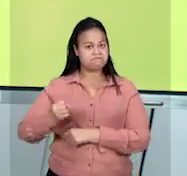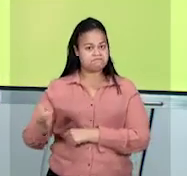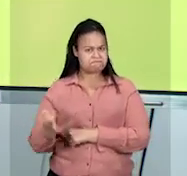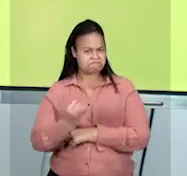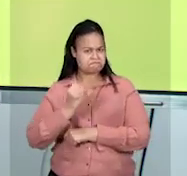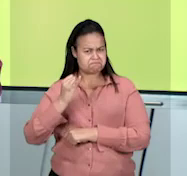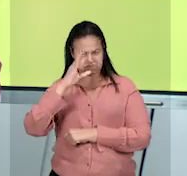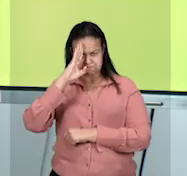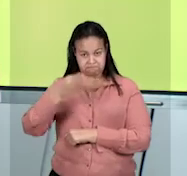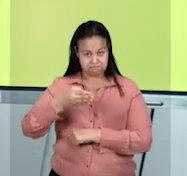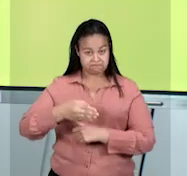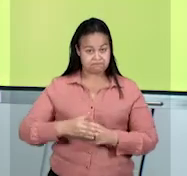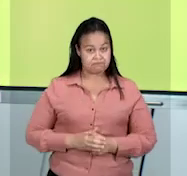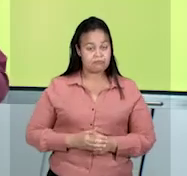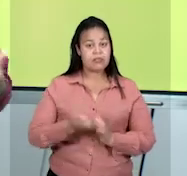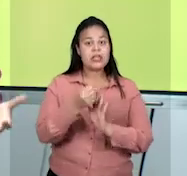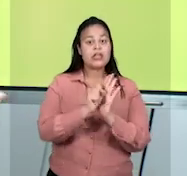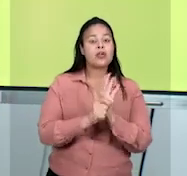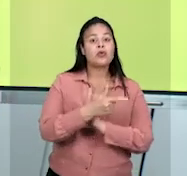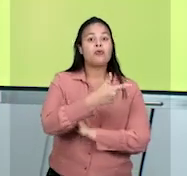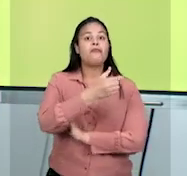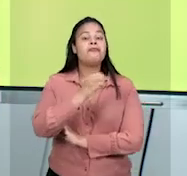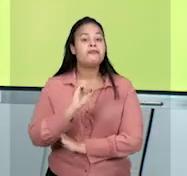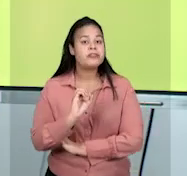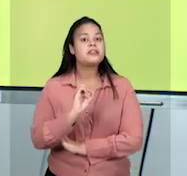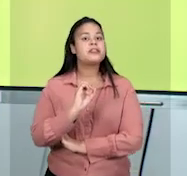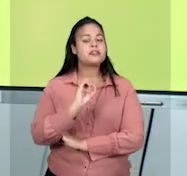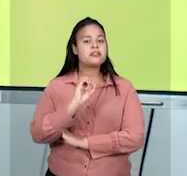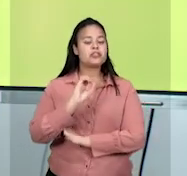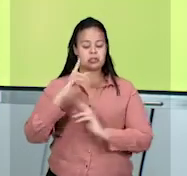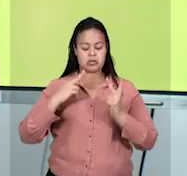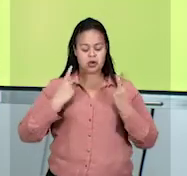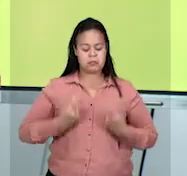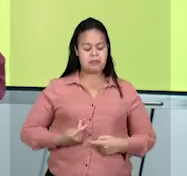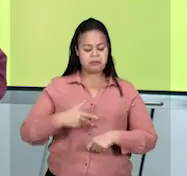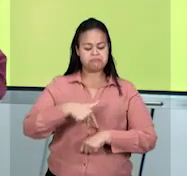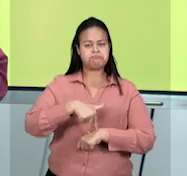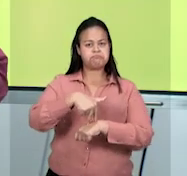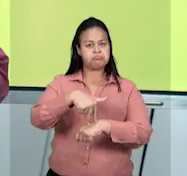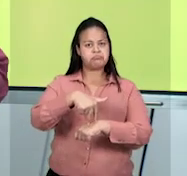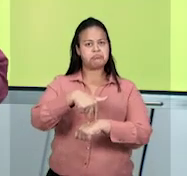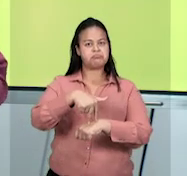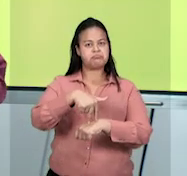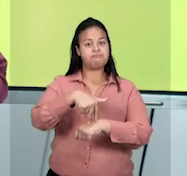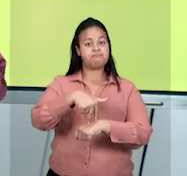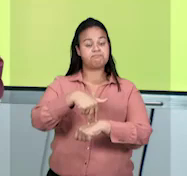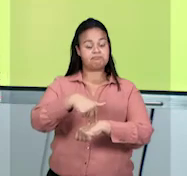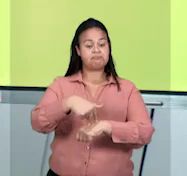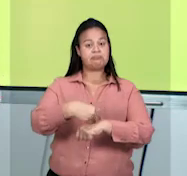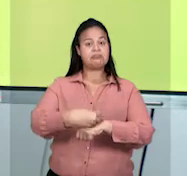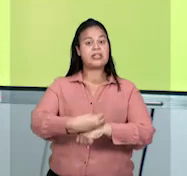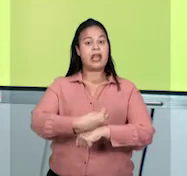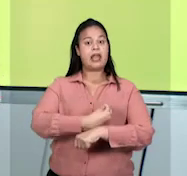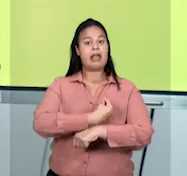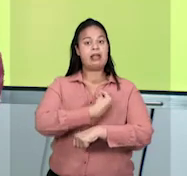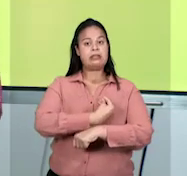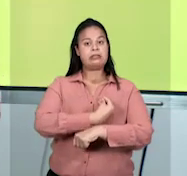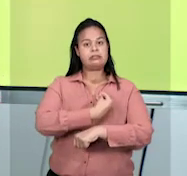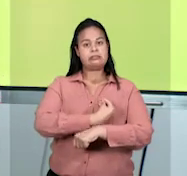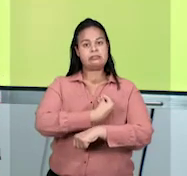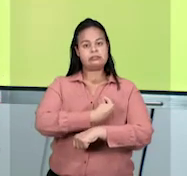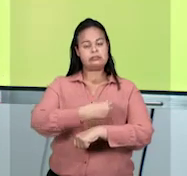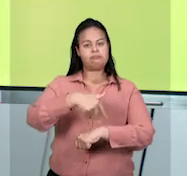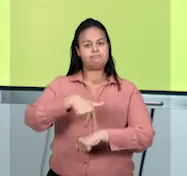ter, como eu posso dizer, um homem que vai ser mais pé no chão, um homem existencial. Então